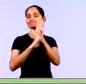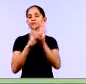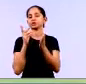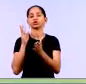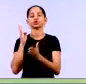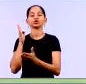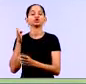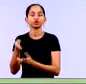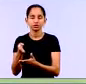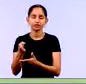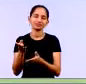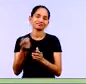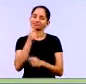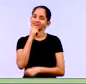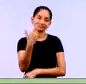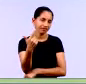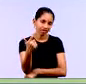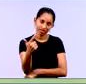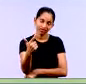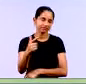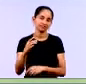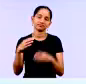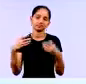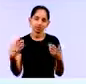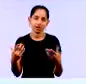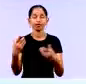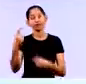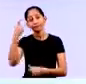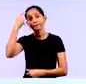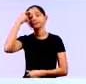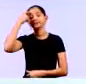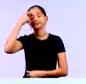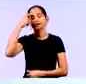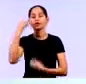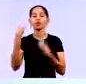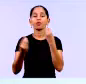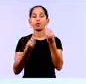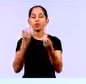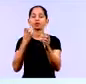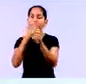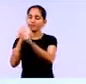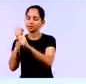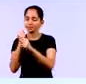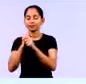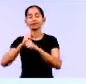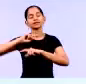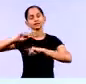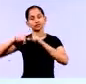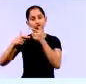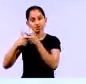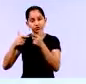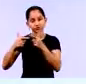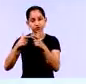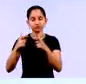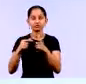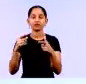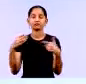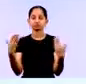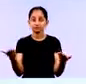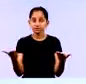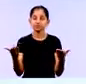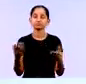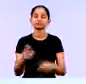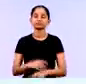nós vamos estimar esses custos indiretos, ok? Exatamente por conta dessas dificuldades.